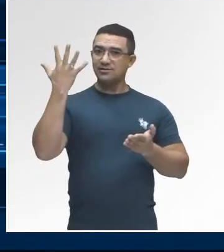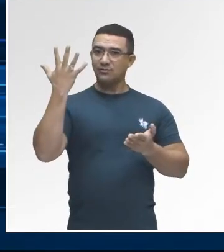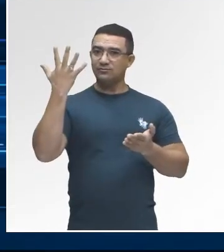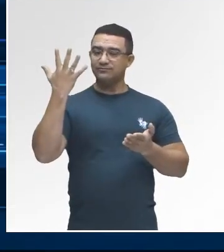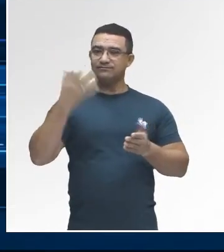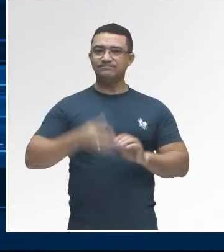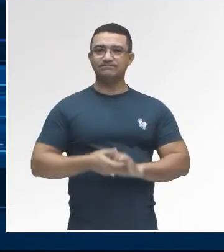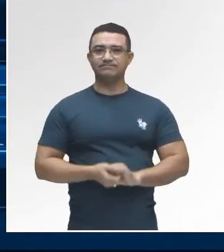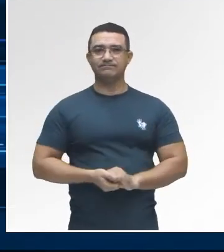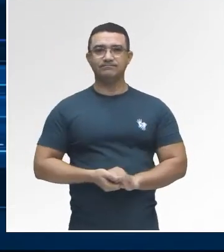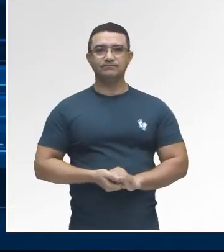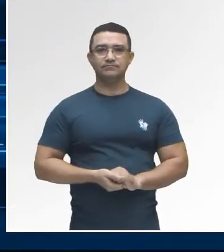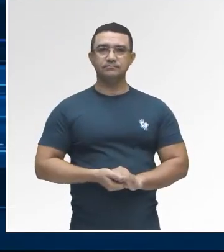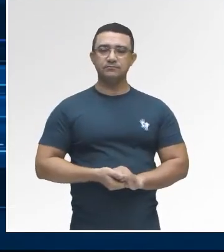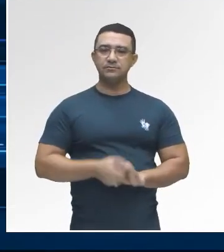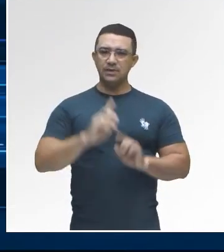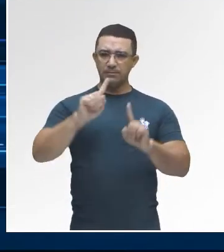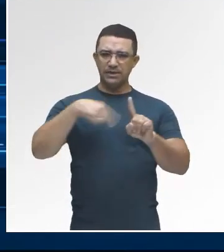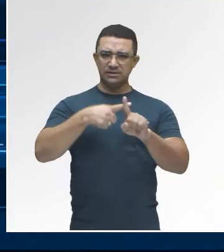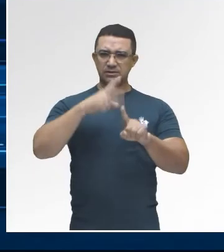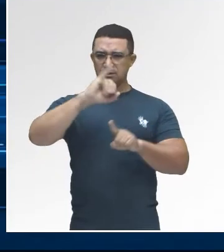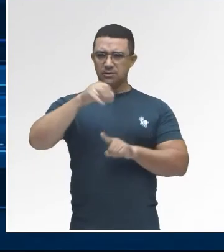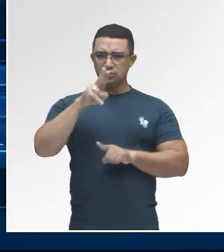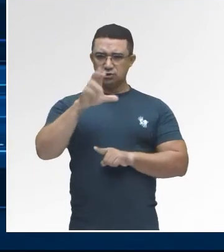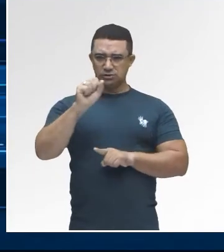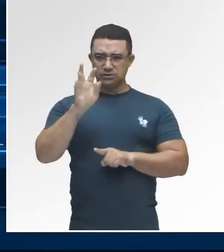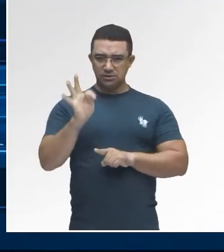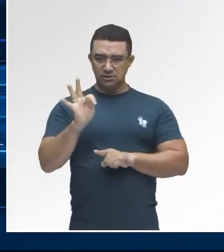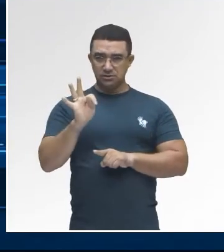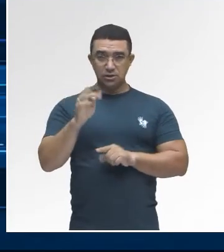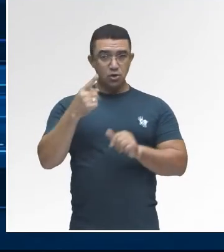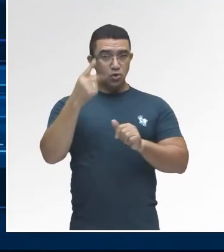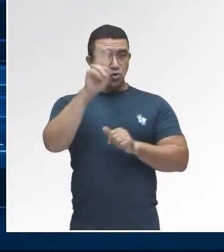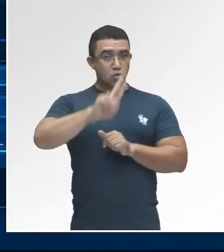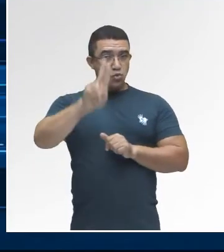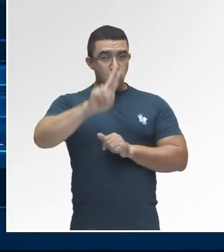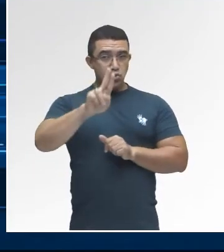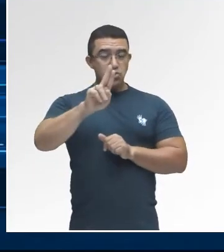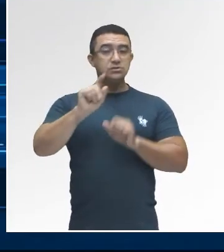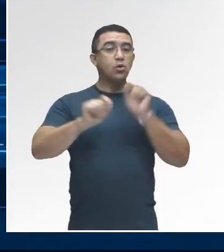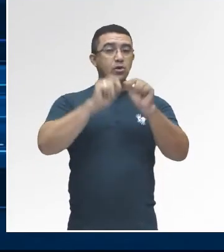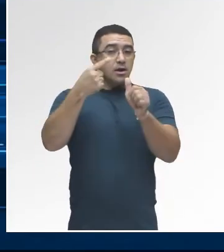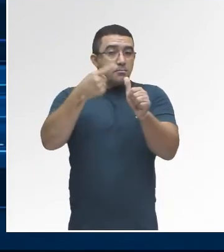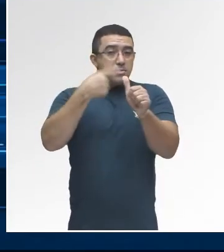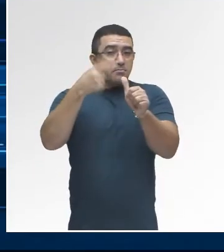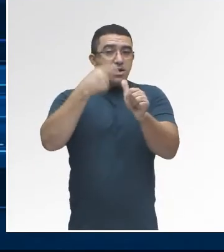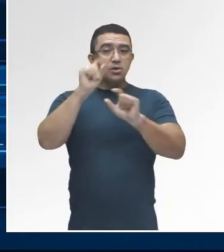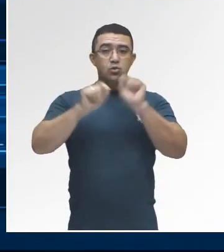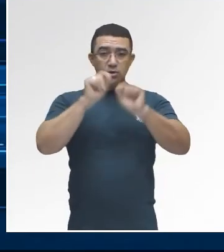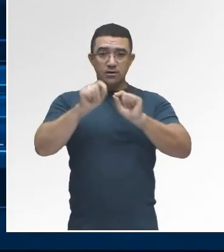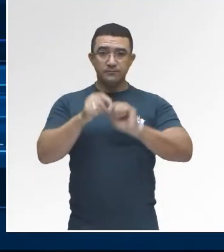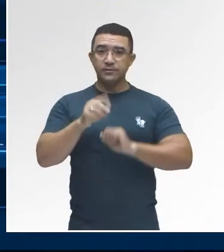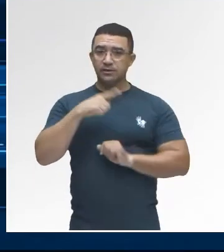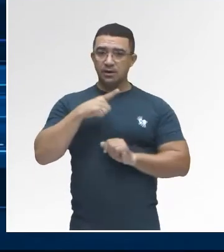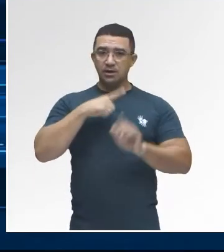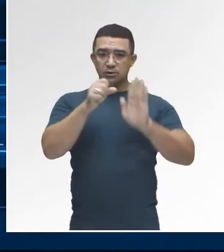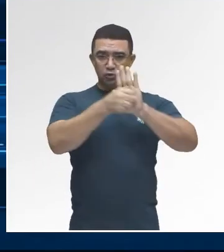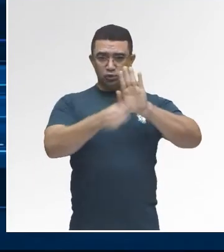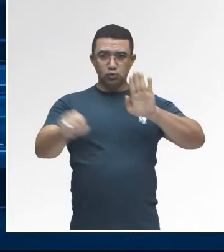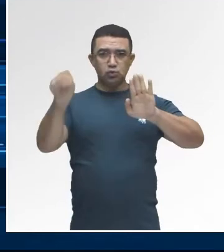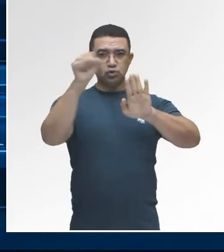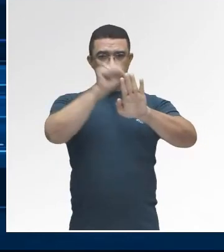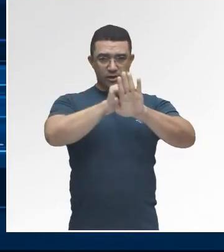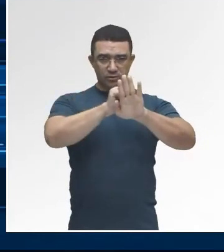frase com just é a seguinte, você usa primeiro, olha só, ali embaixo, como vocês estão vendo, tem o sujeito, que é Sammy